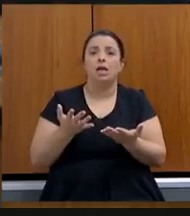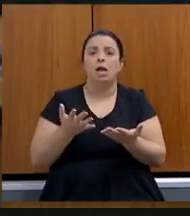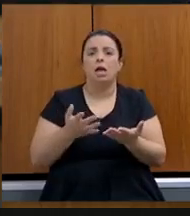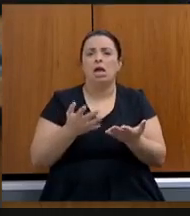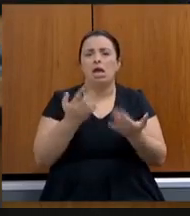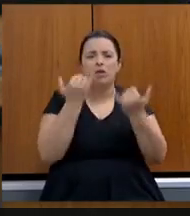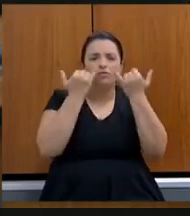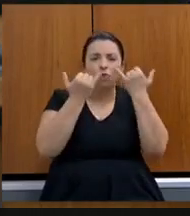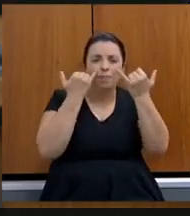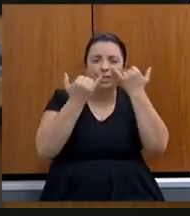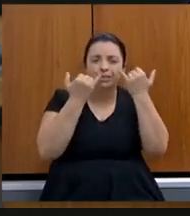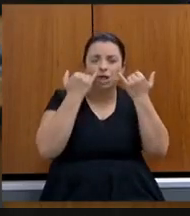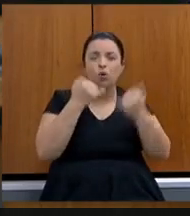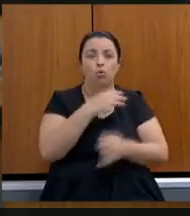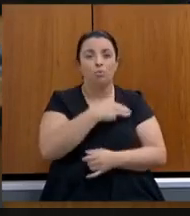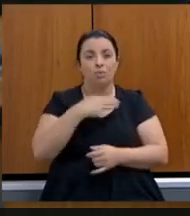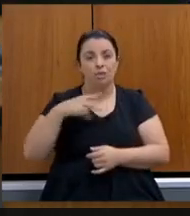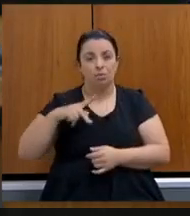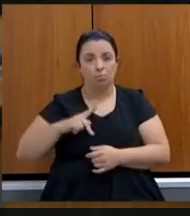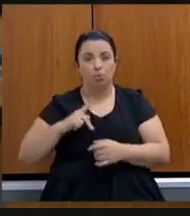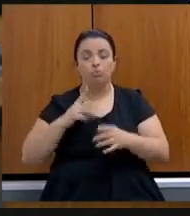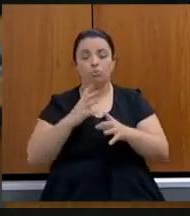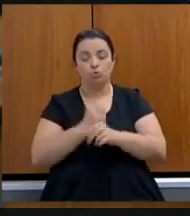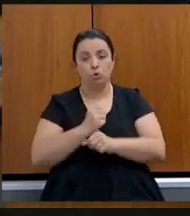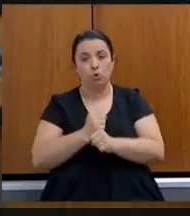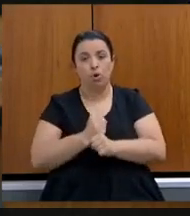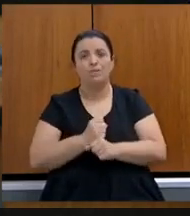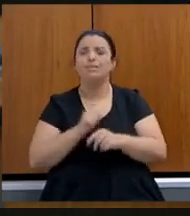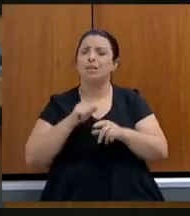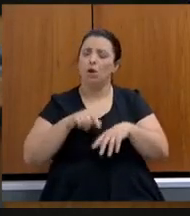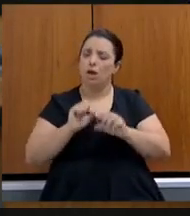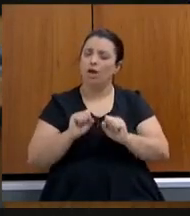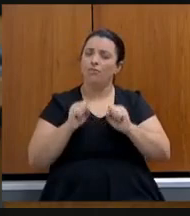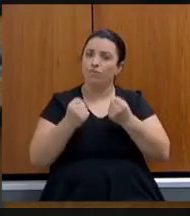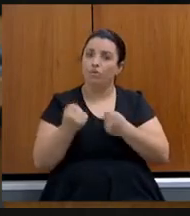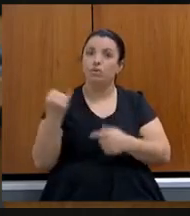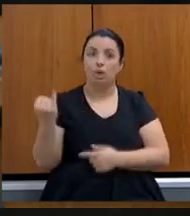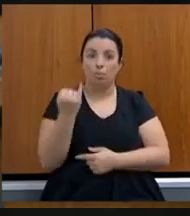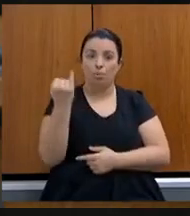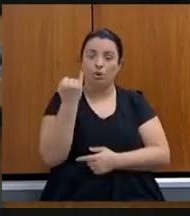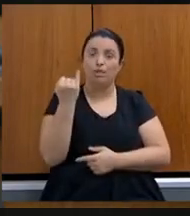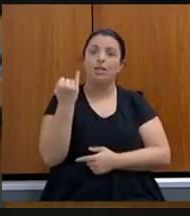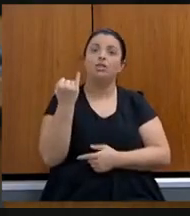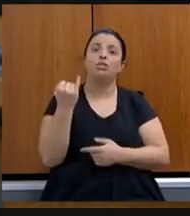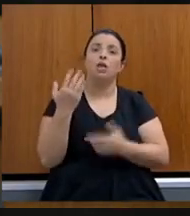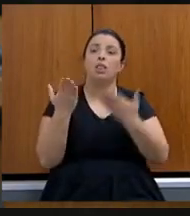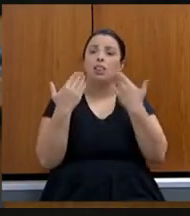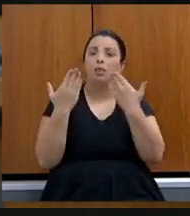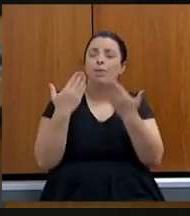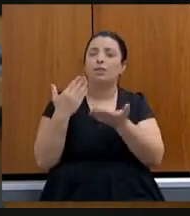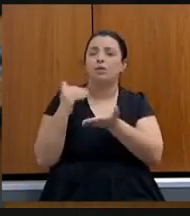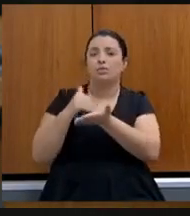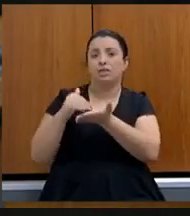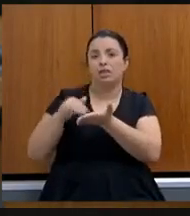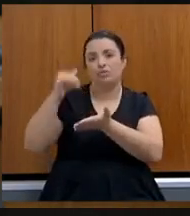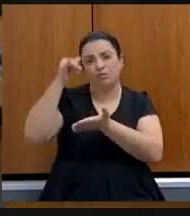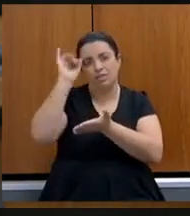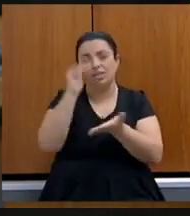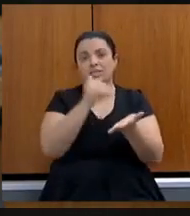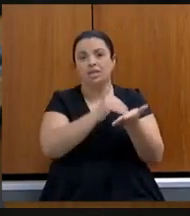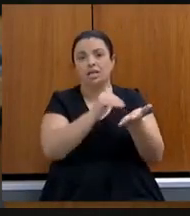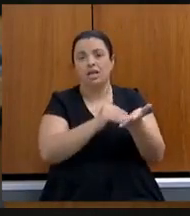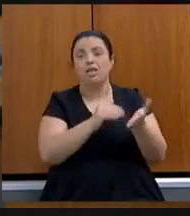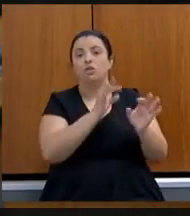do Tribunal de Contas reforço que é ser importante também debater com a secretaria de fazenda e de planejamento as